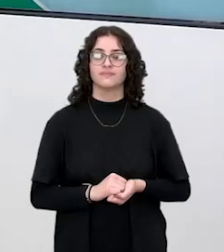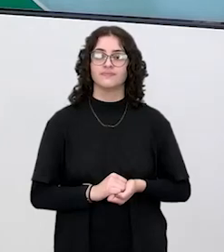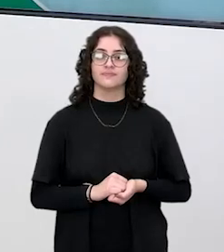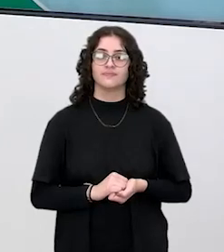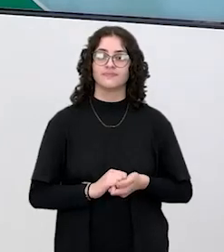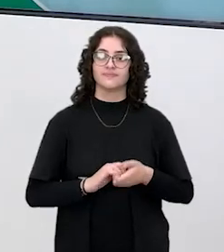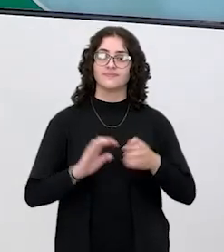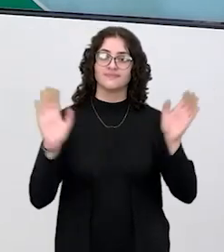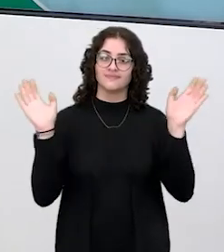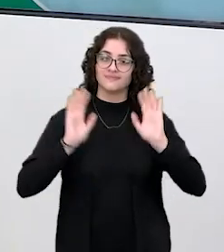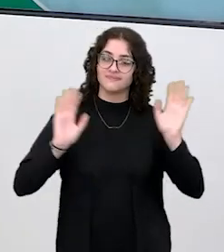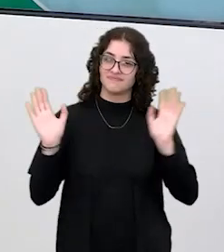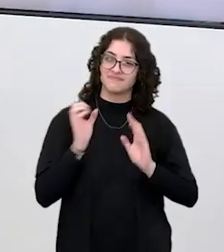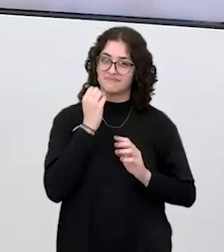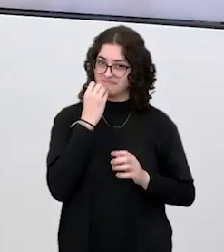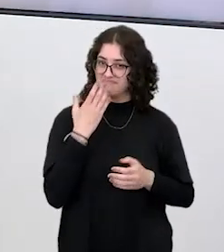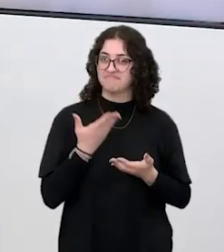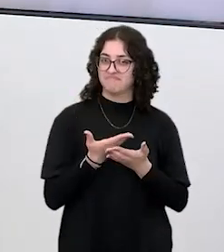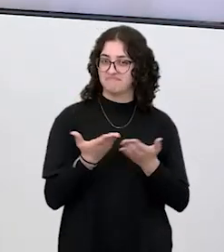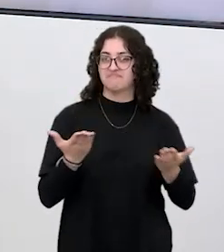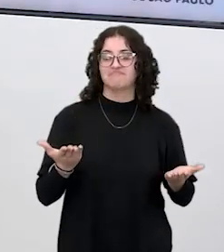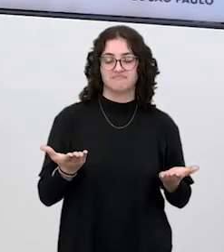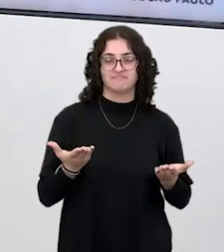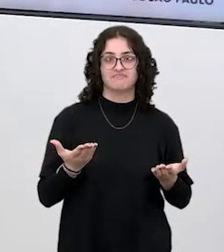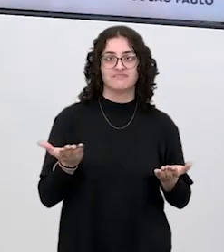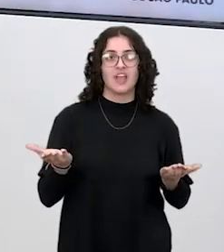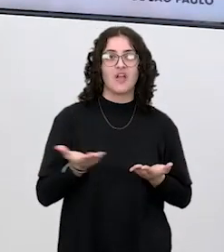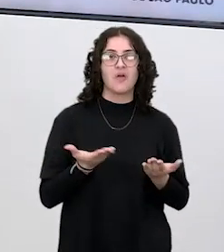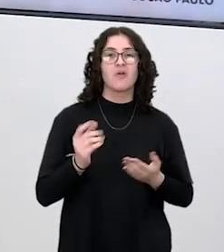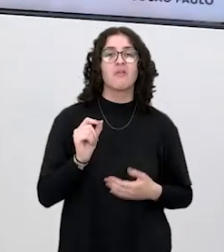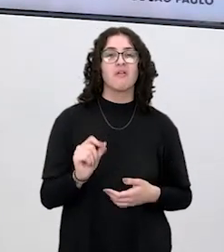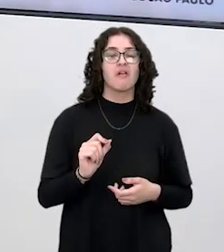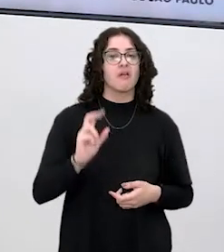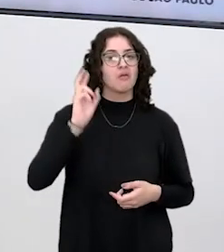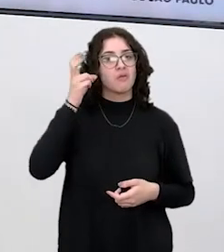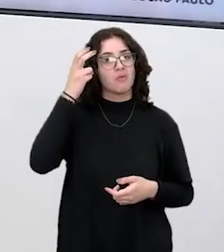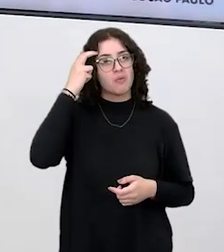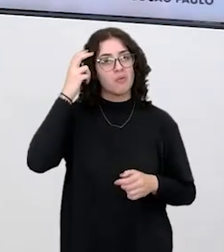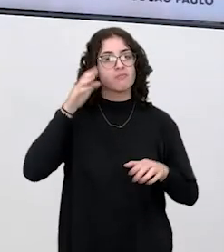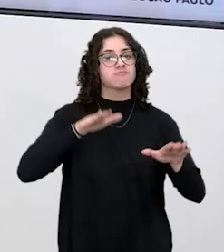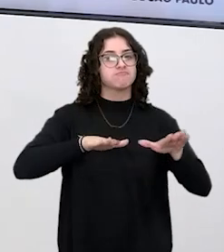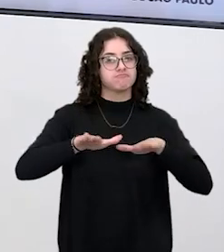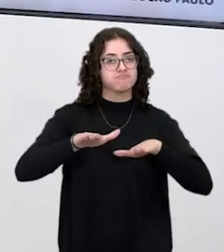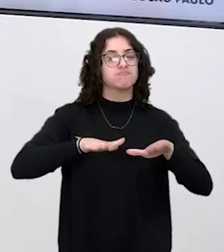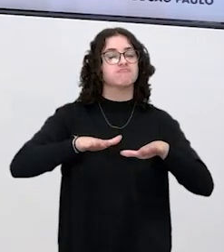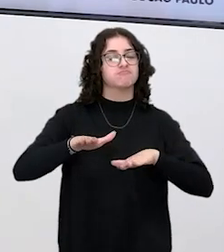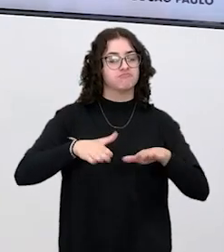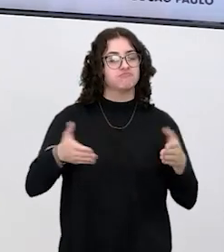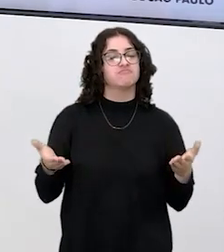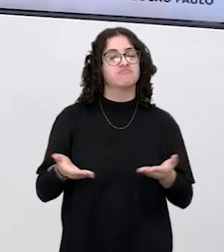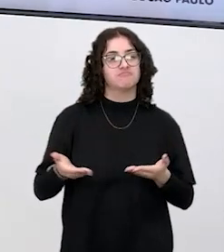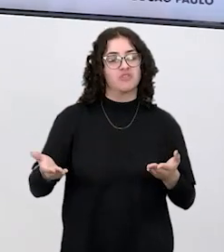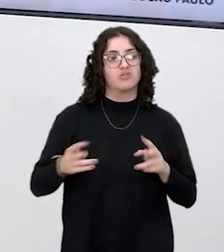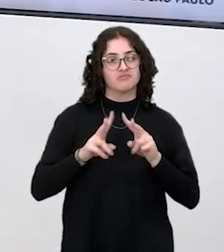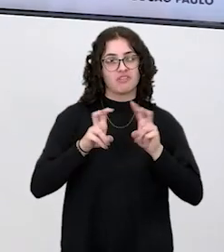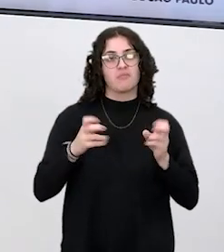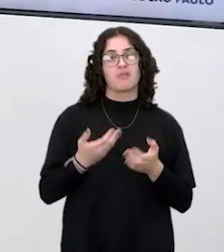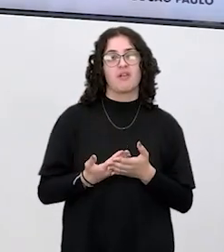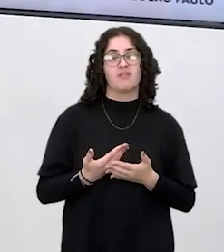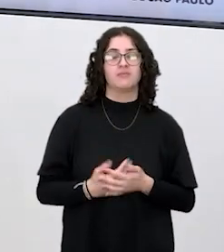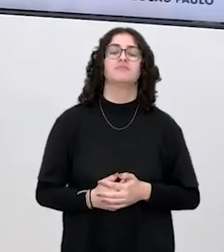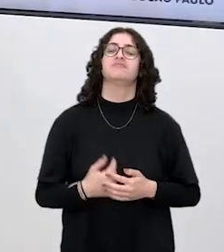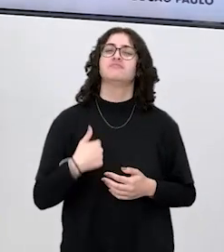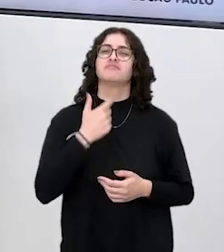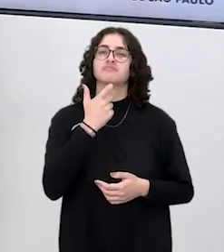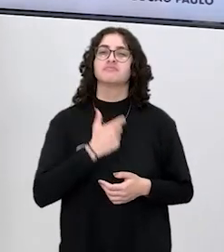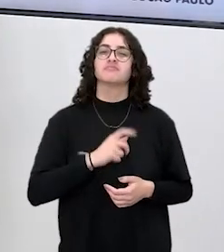E aí, caras, tudo bem com vocês? Em Movimento Cultural, Cultura em Movimento. Eu sou o